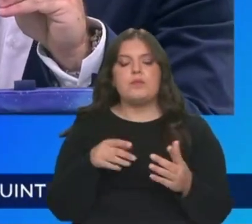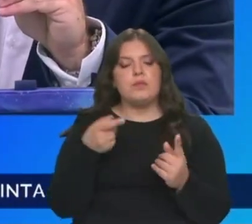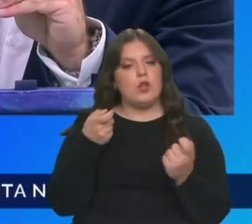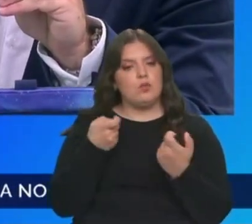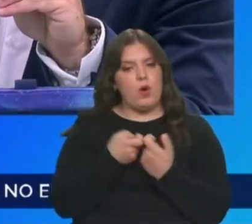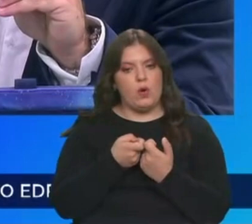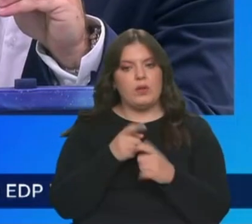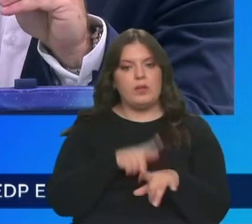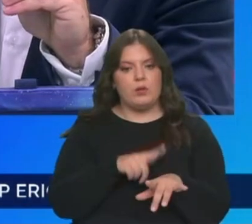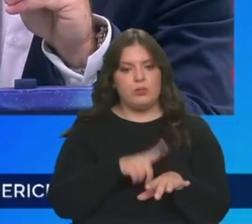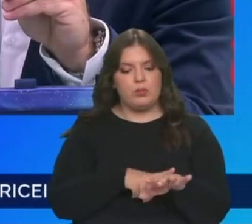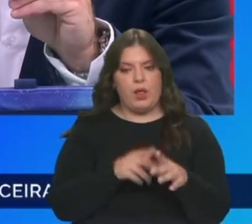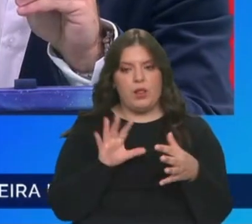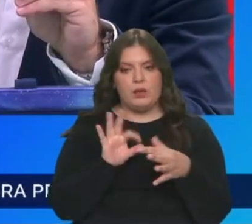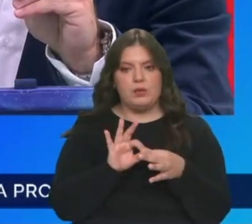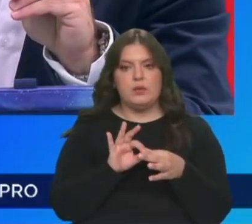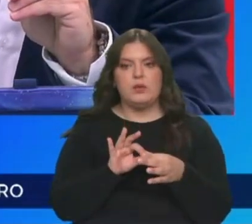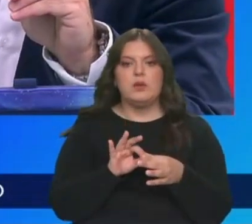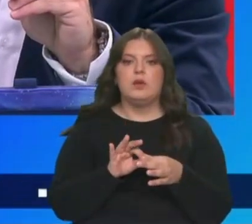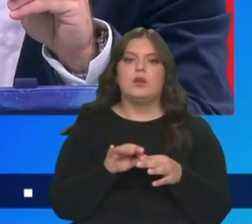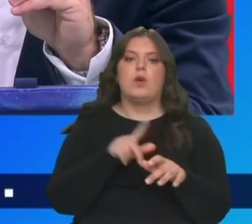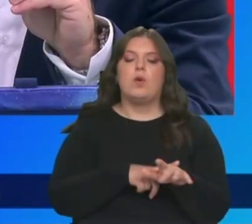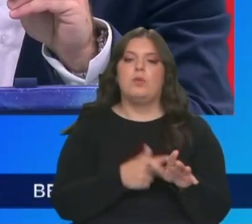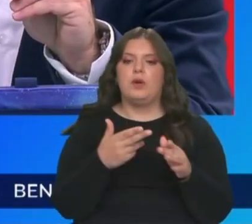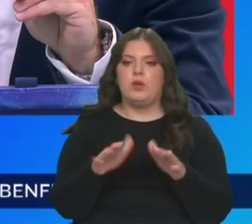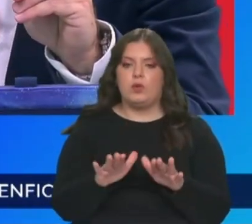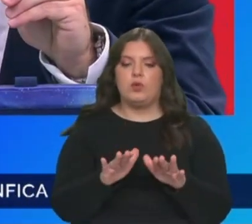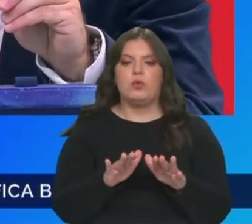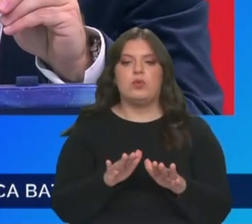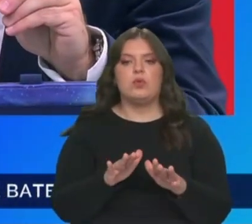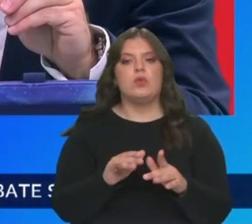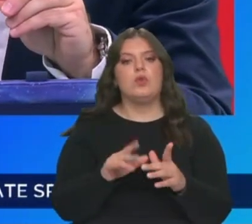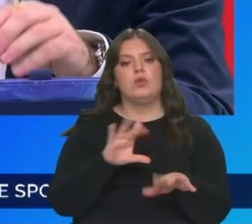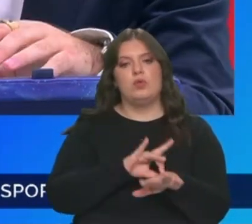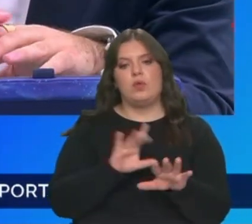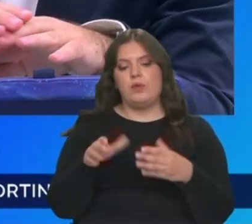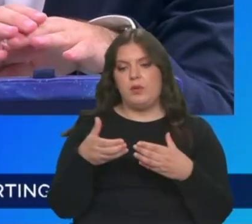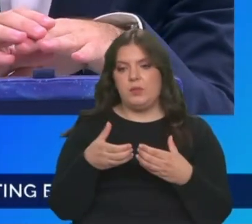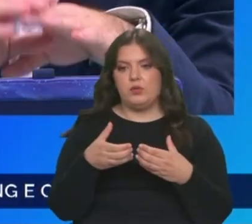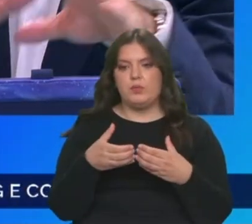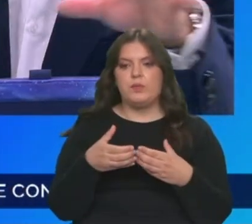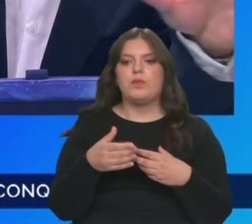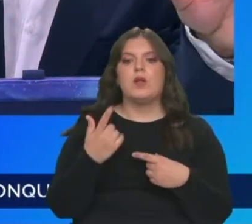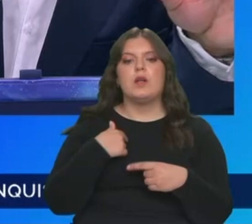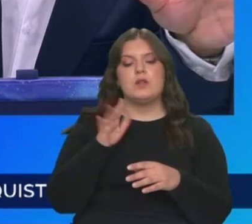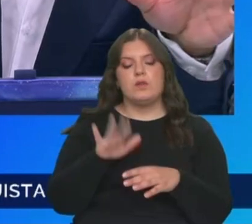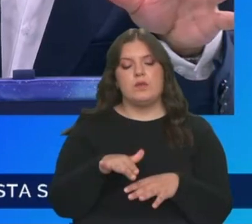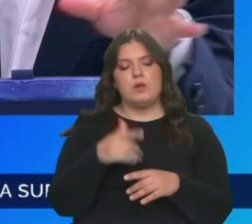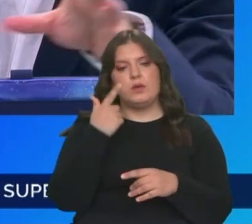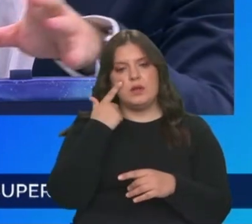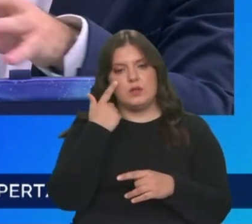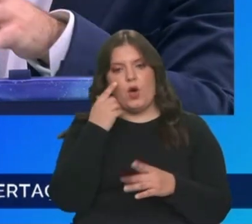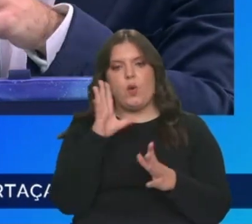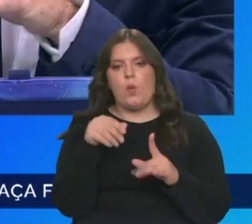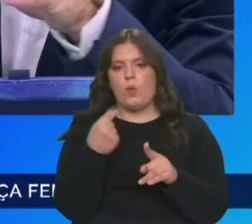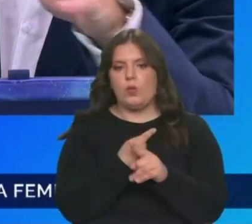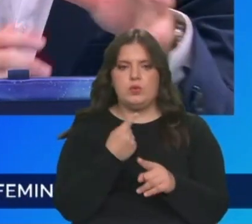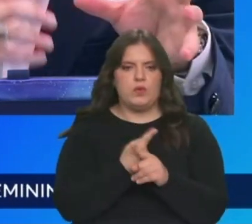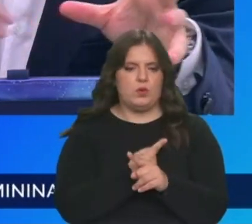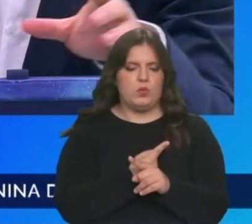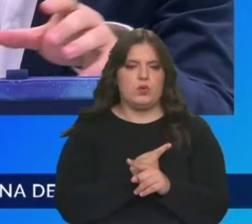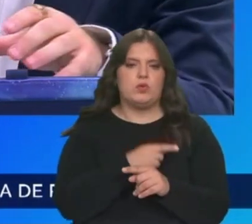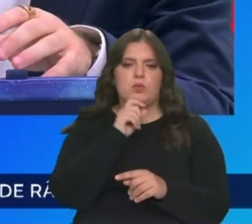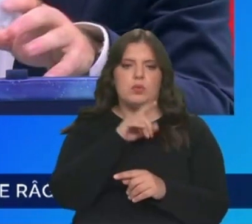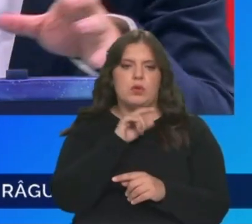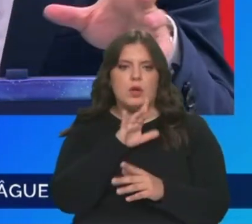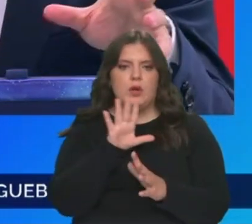coincidem temporalmente, precisamente com o período dos confinamentos. Eles tiveram em consideração muitos outros fatores que